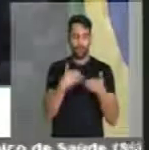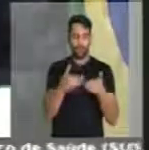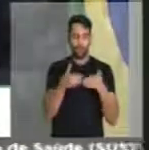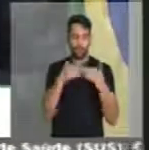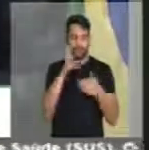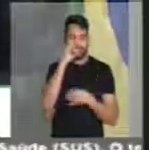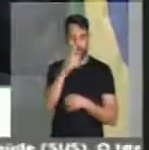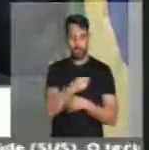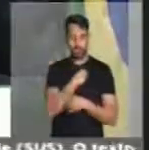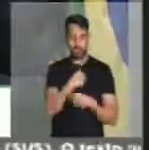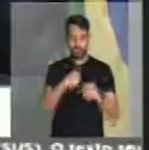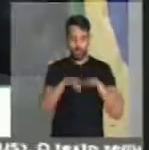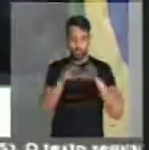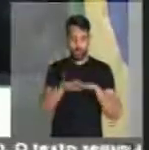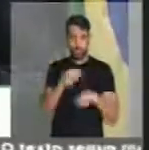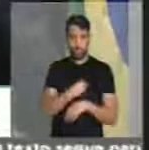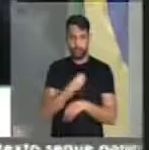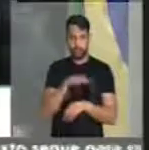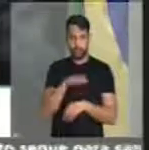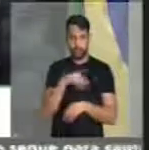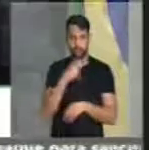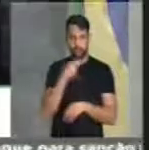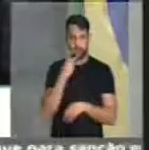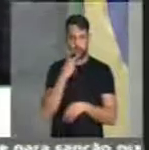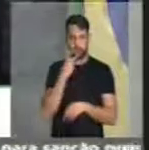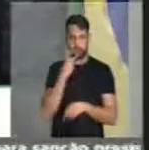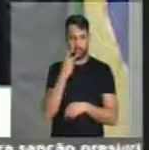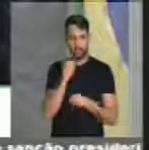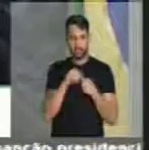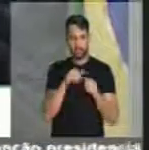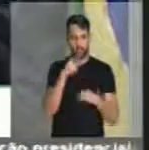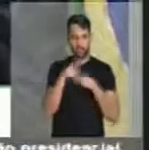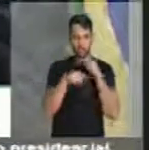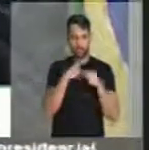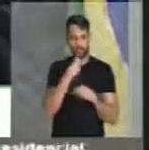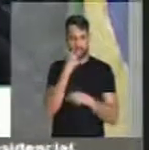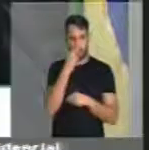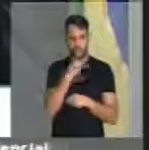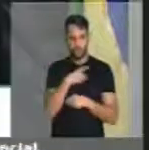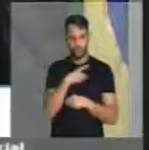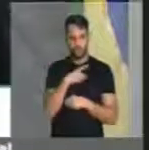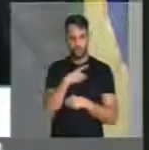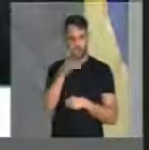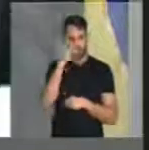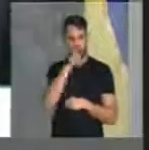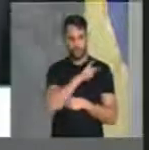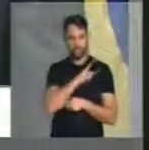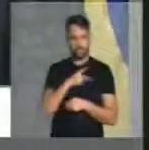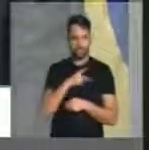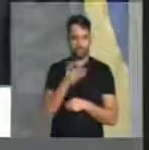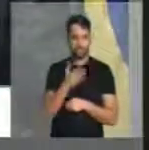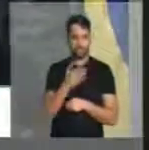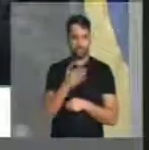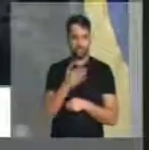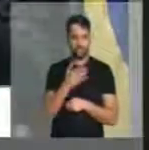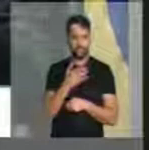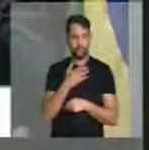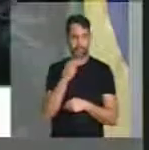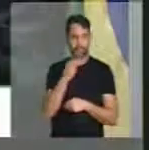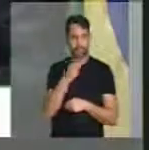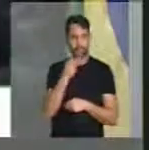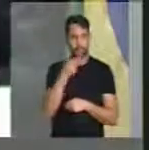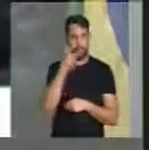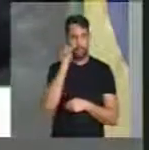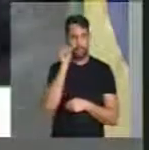que Vossa Excelência ficasse aqui só para me desfazer uma dúvida que eu achei exagerada, presidente. Me